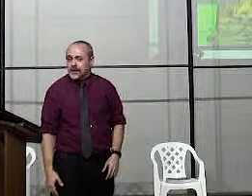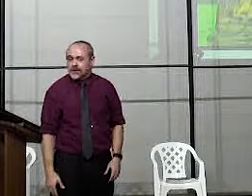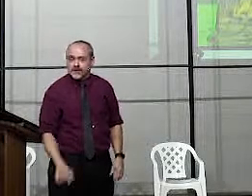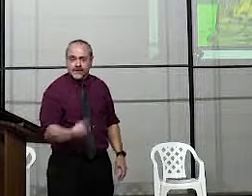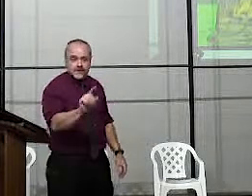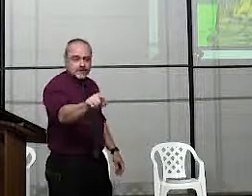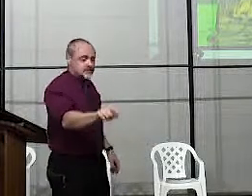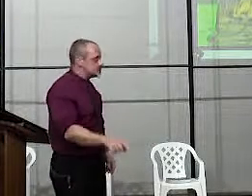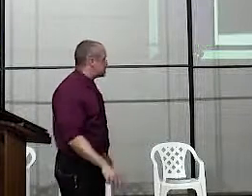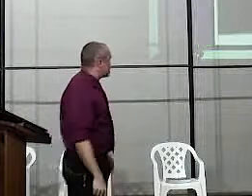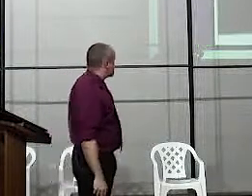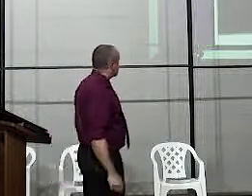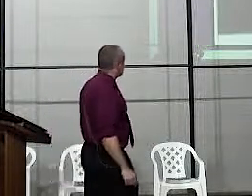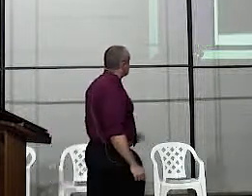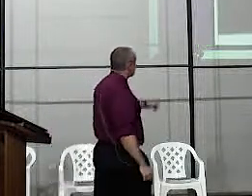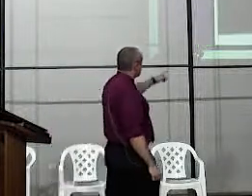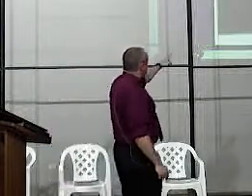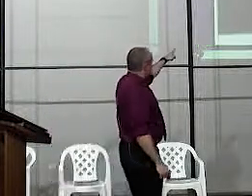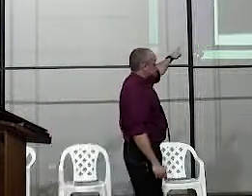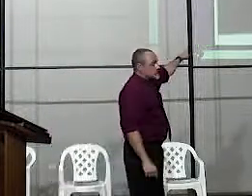sangue.